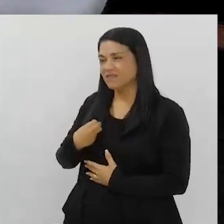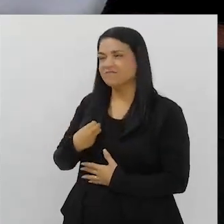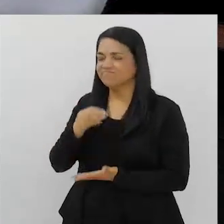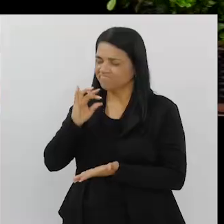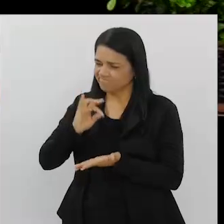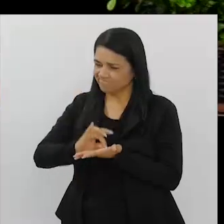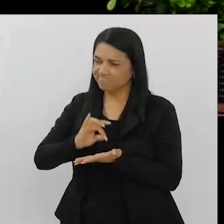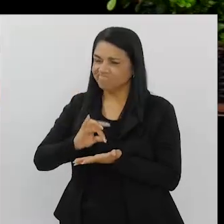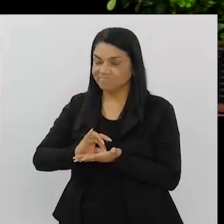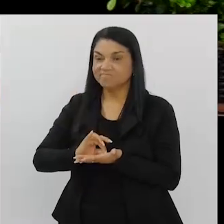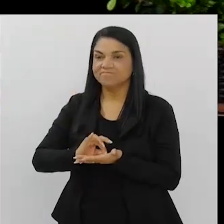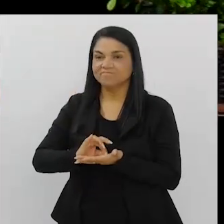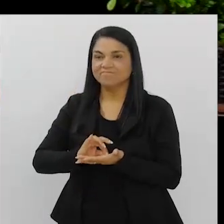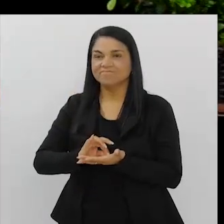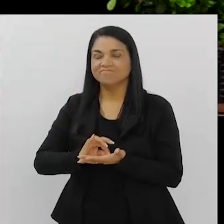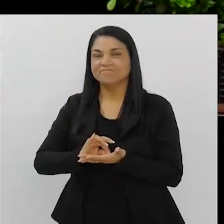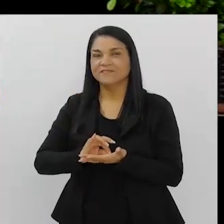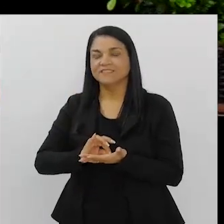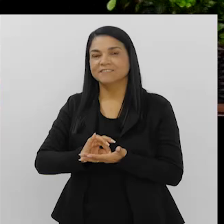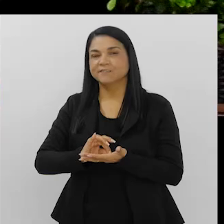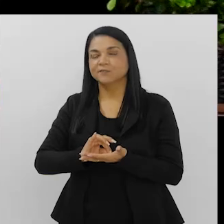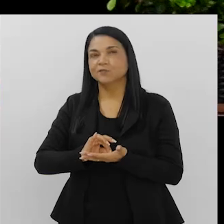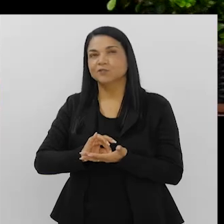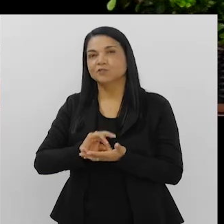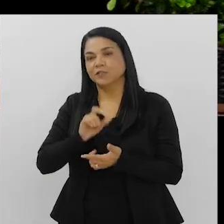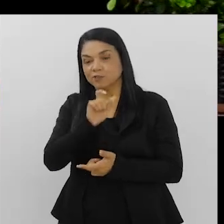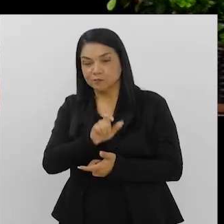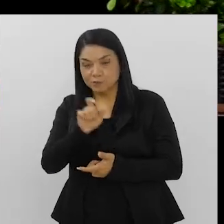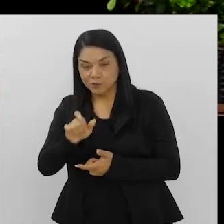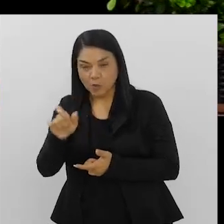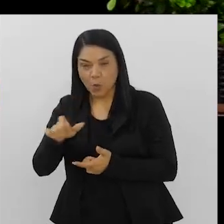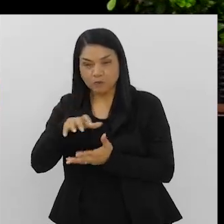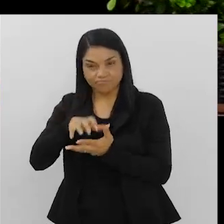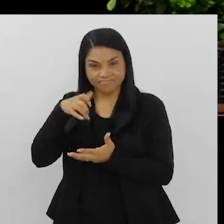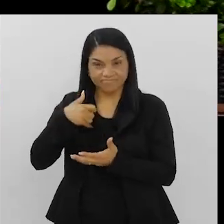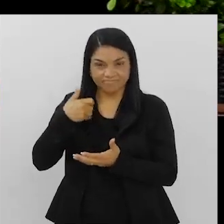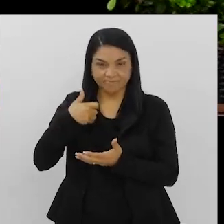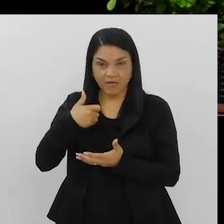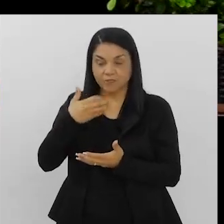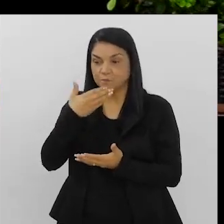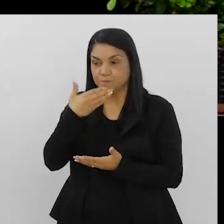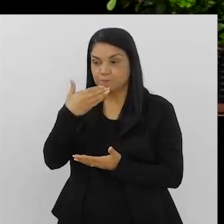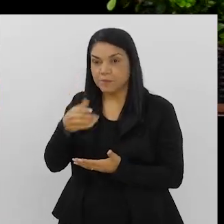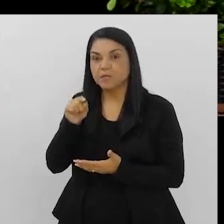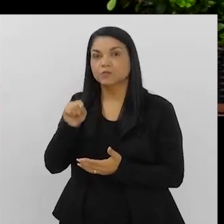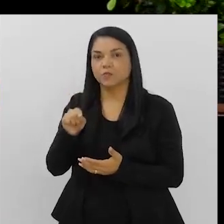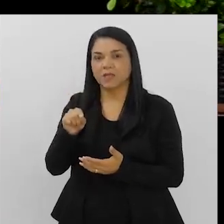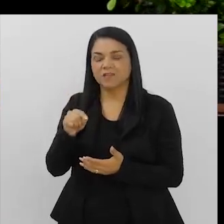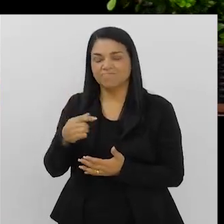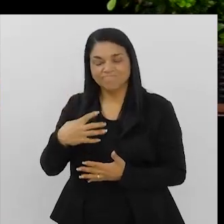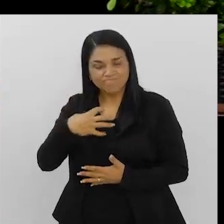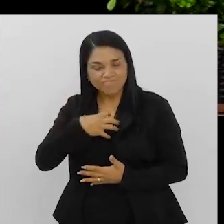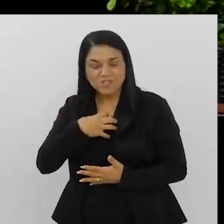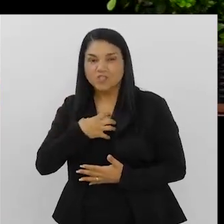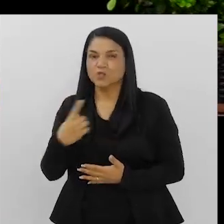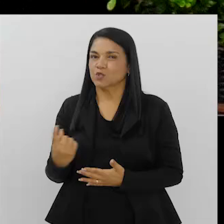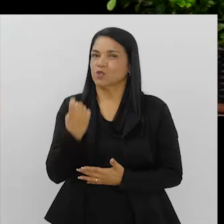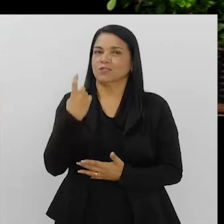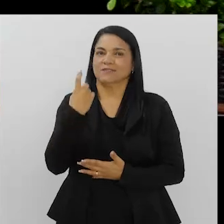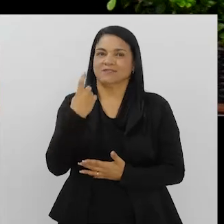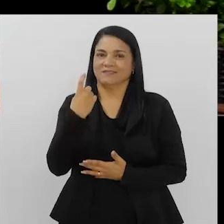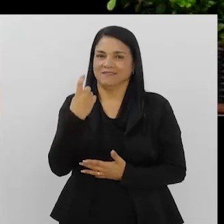Uma das grandes demandas das pessoas que chegam para a gente, ela fala assim, eu estou me sentindo muito